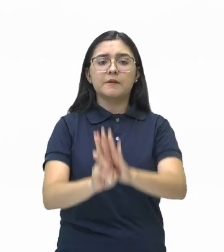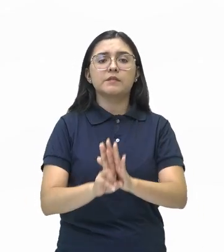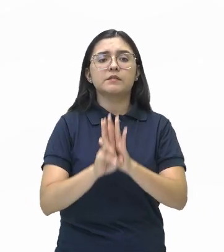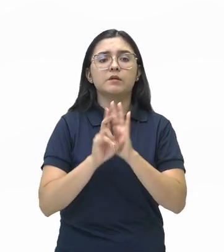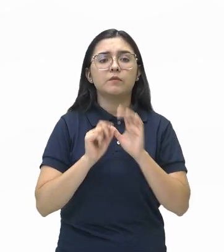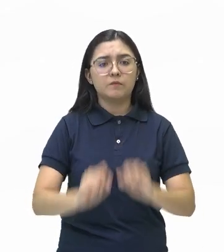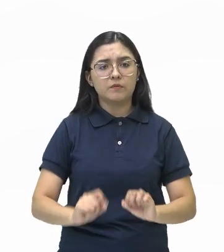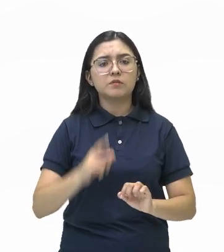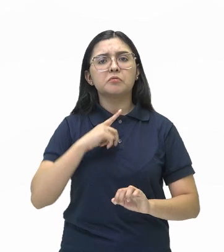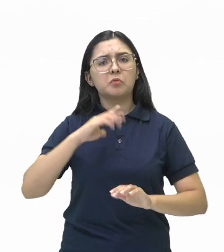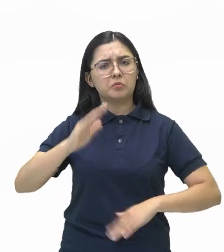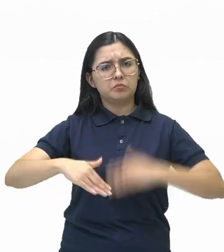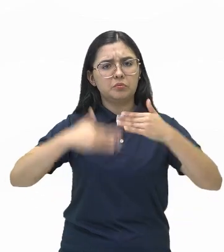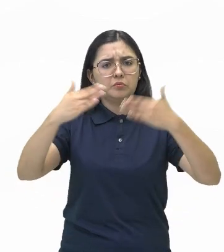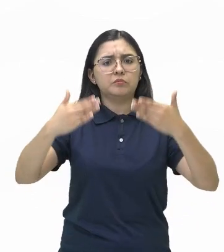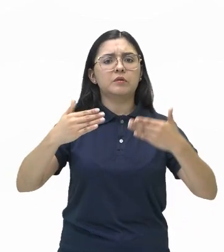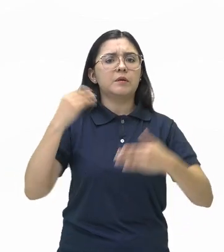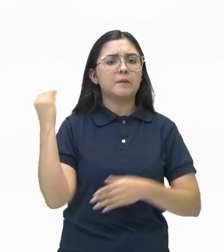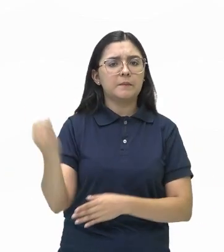lei? Um avanço